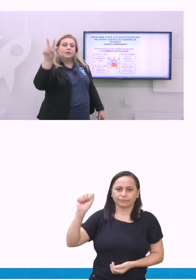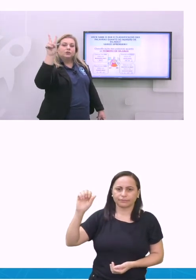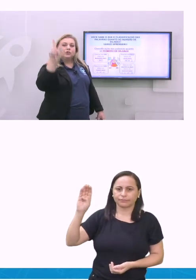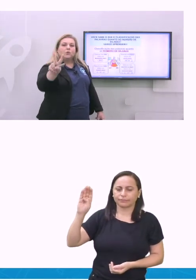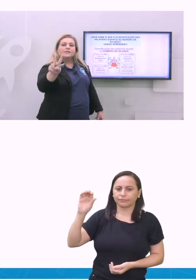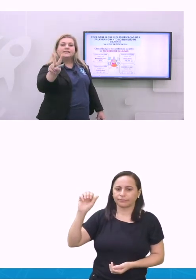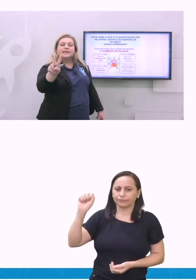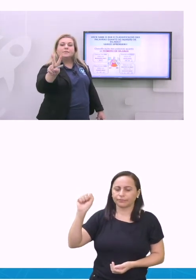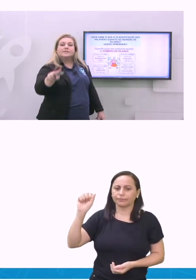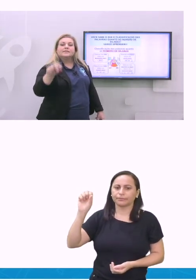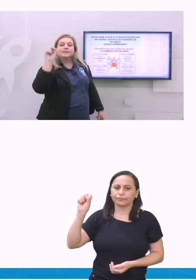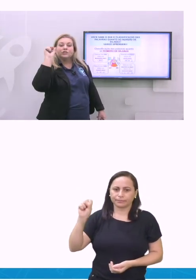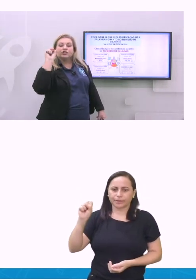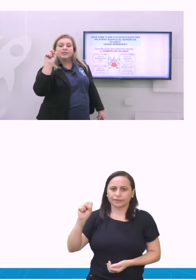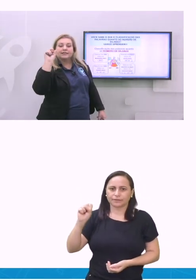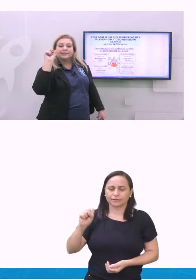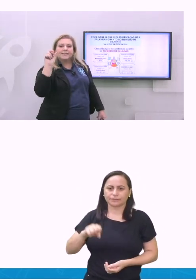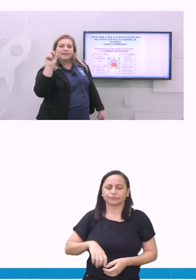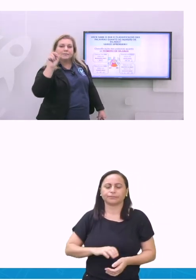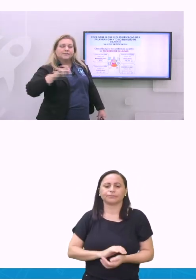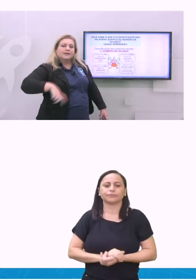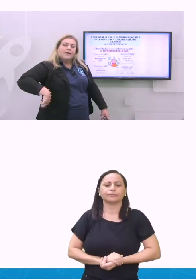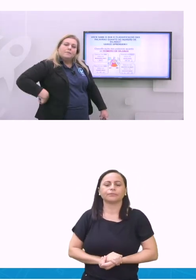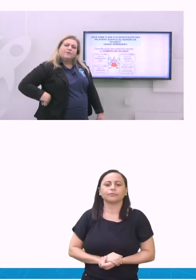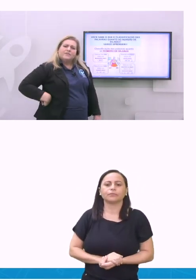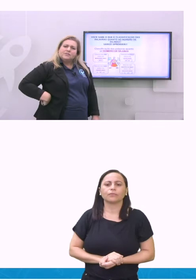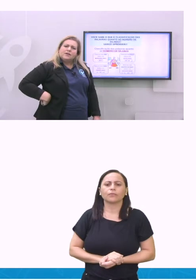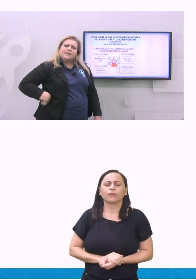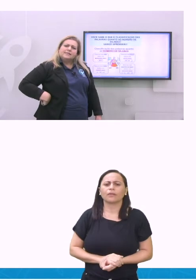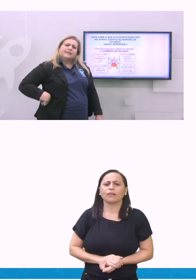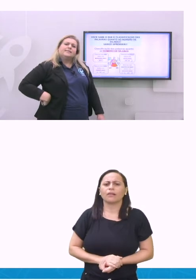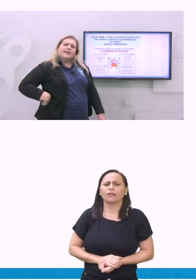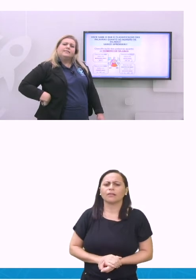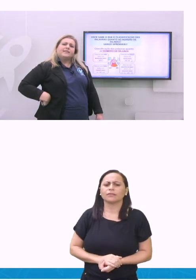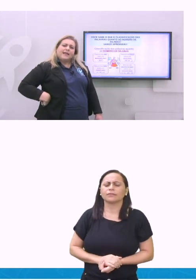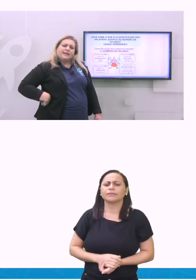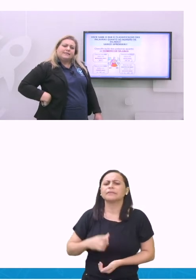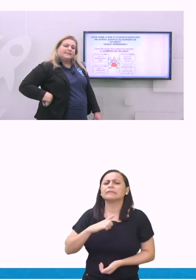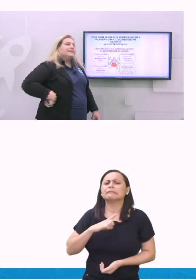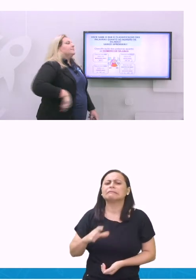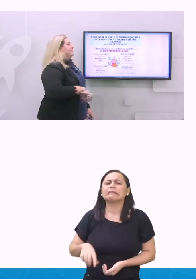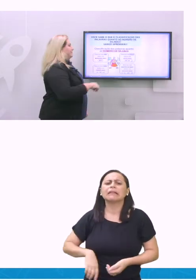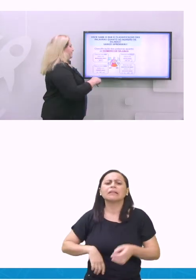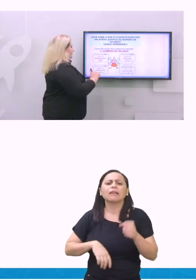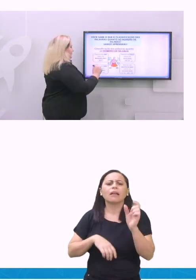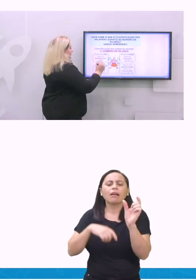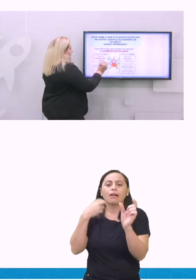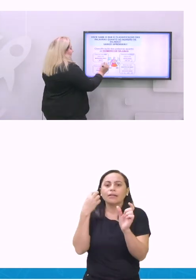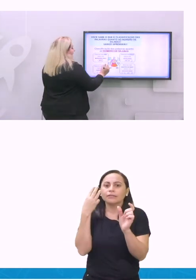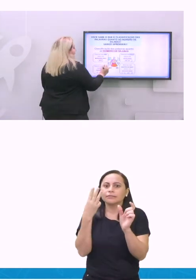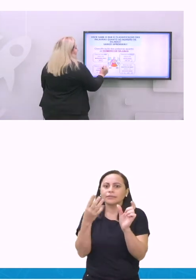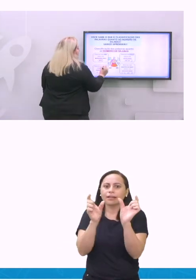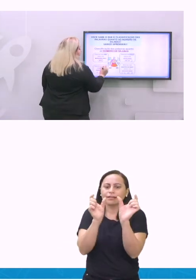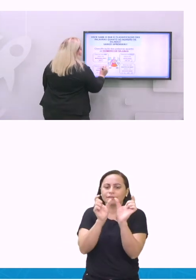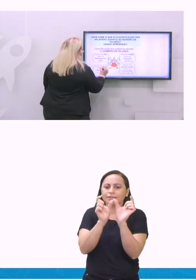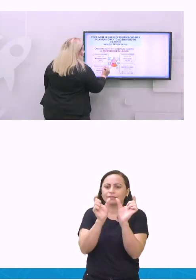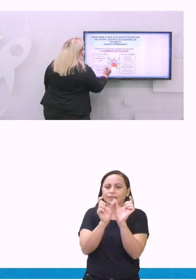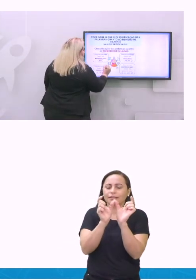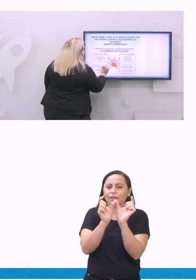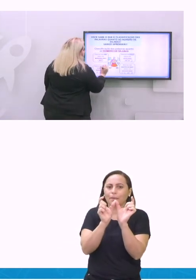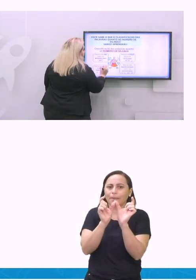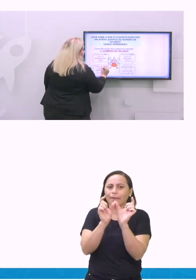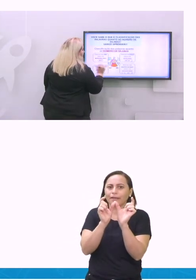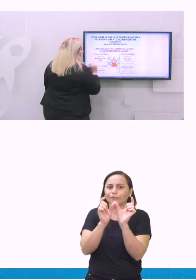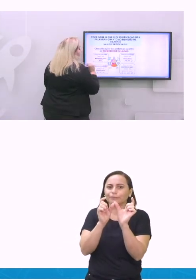monossílaba. Duas sílabas, dissílabas. Professor, e as que tem três? As palavras